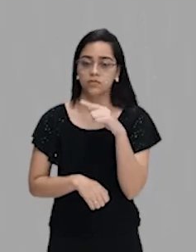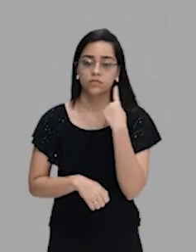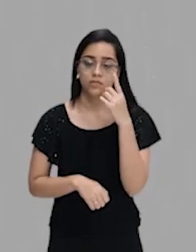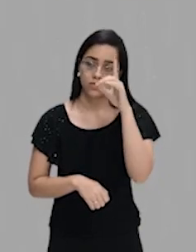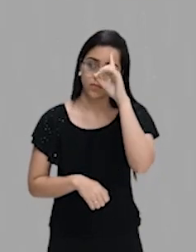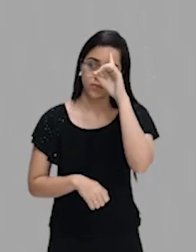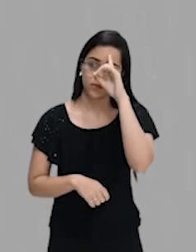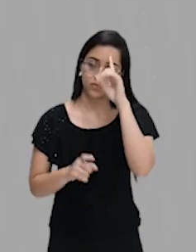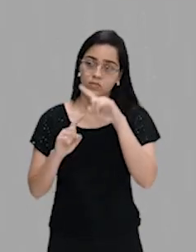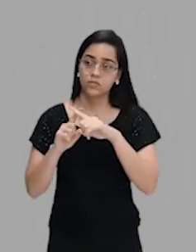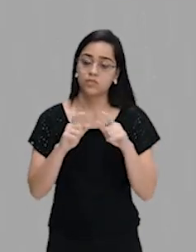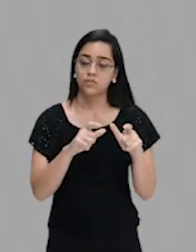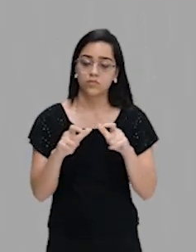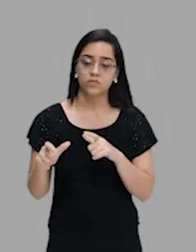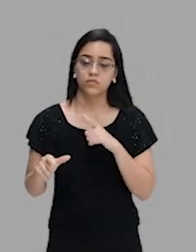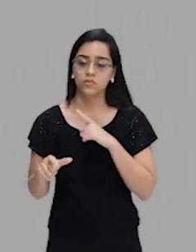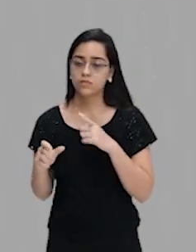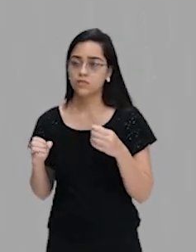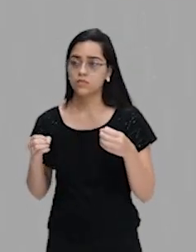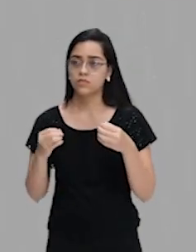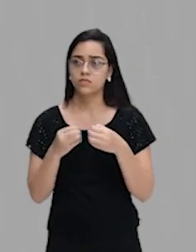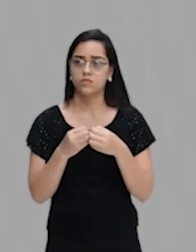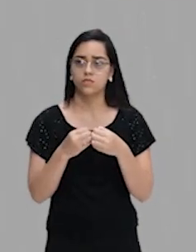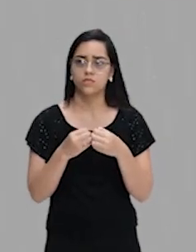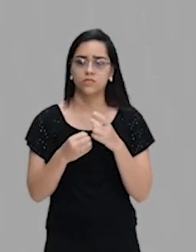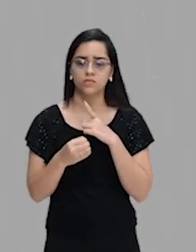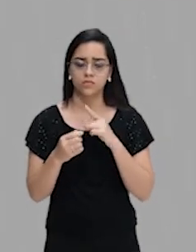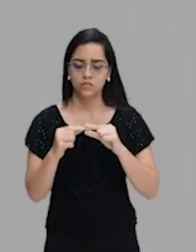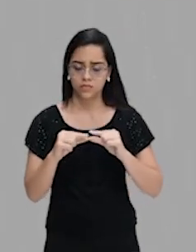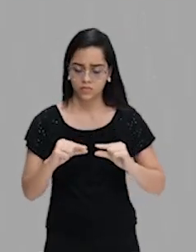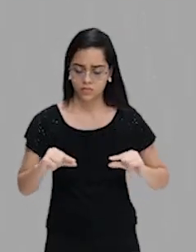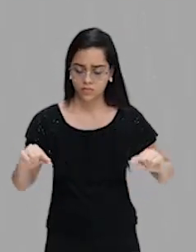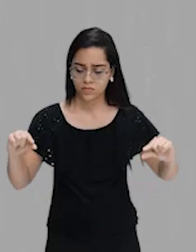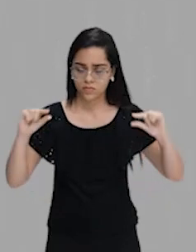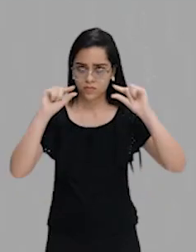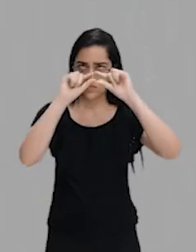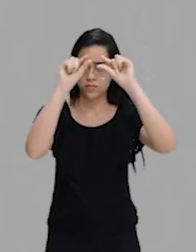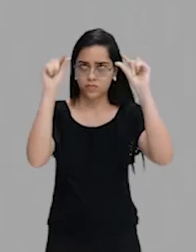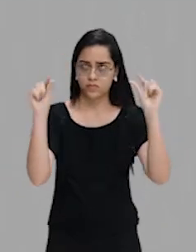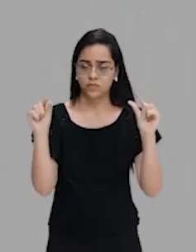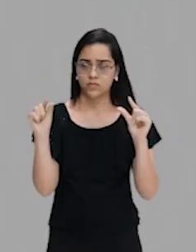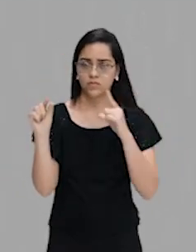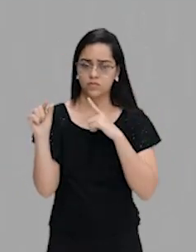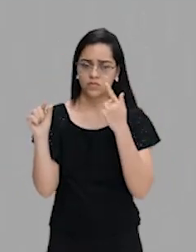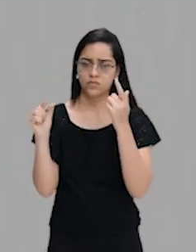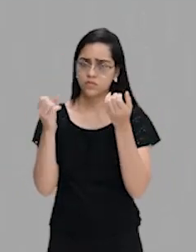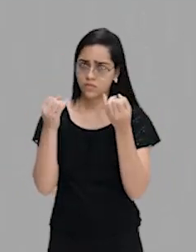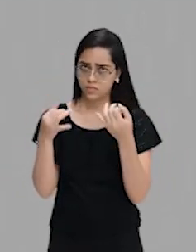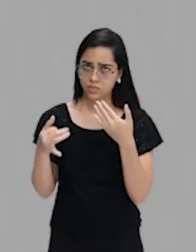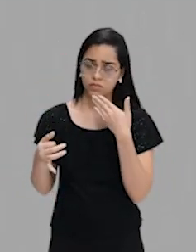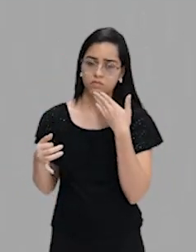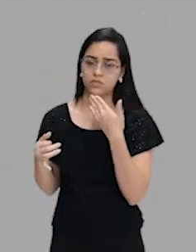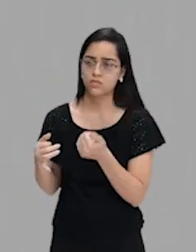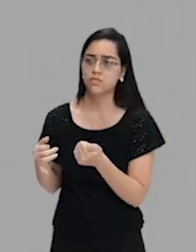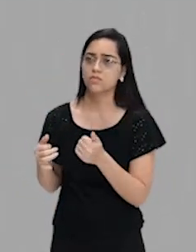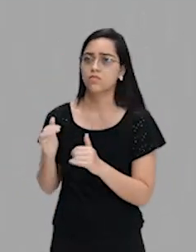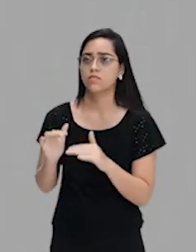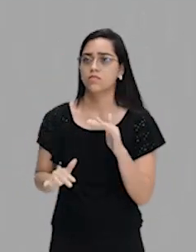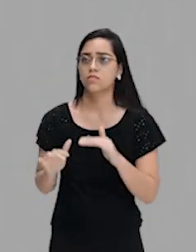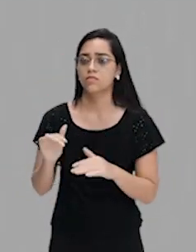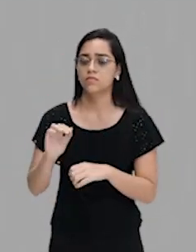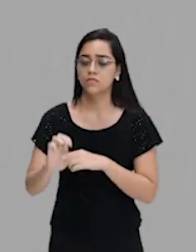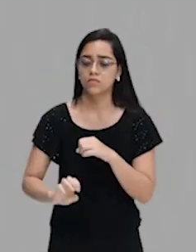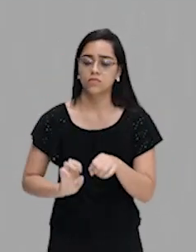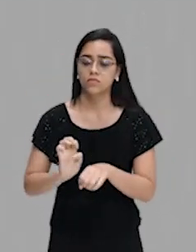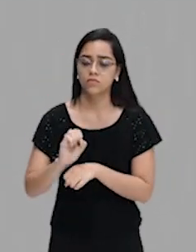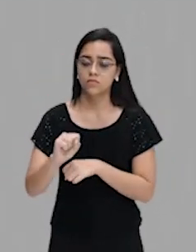a dia. Mas em locais que estão mais perto dos trópicos, mais próximo dos trópicos, isso a geografia explica muito bem, dependendo da estação